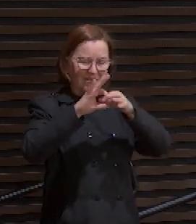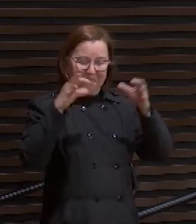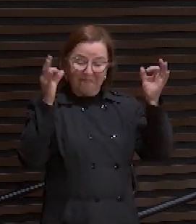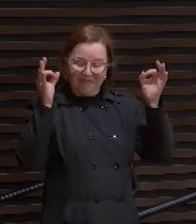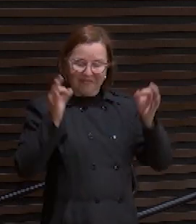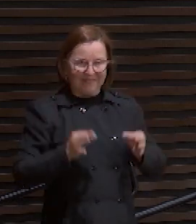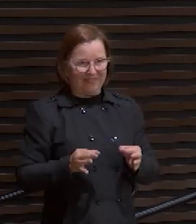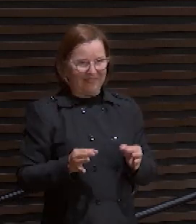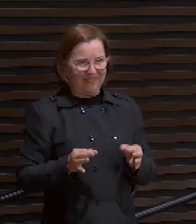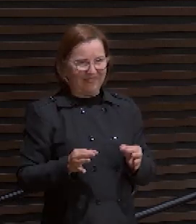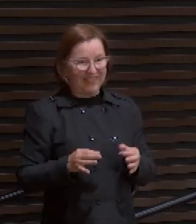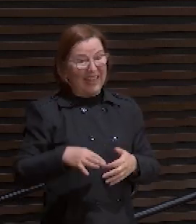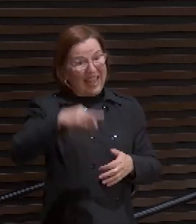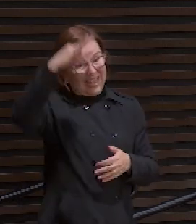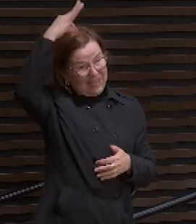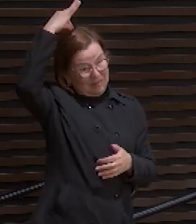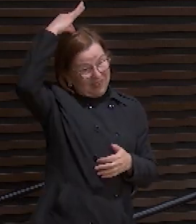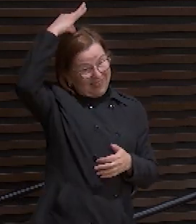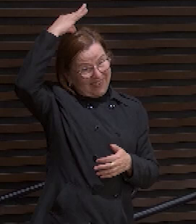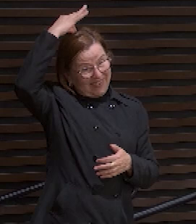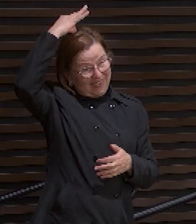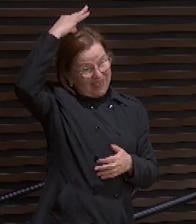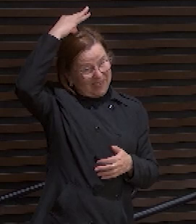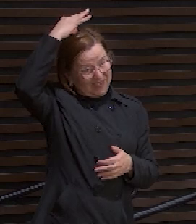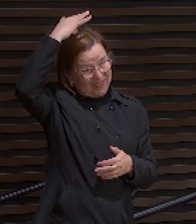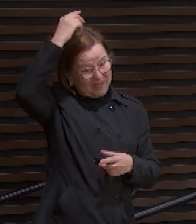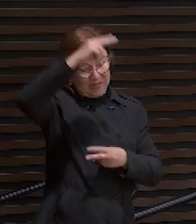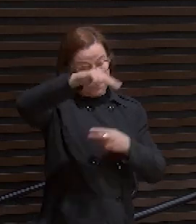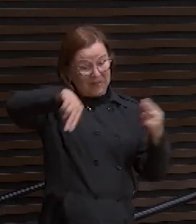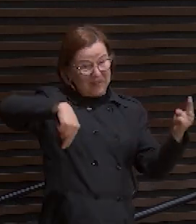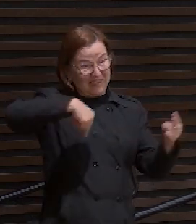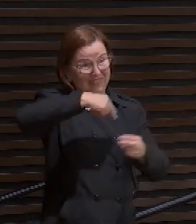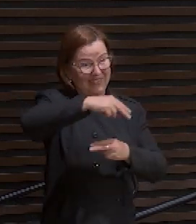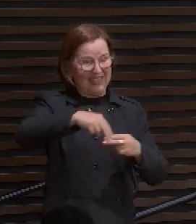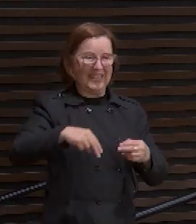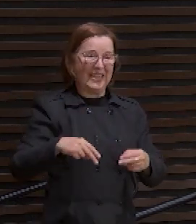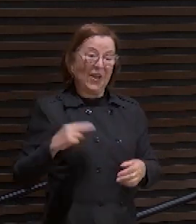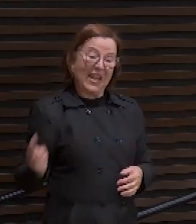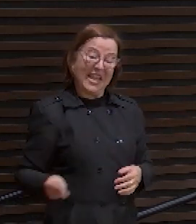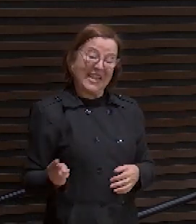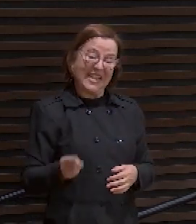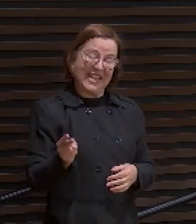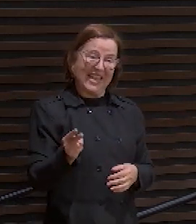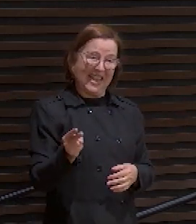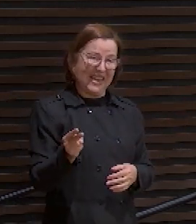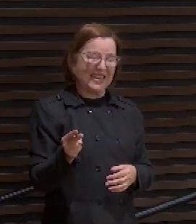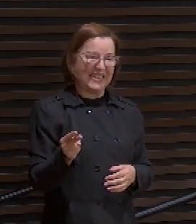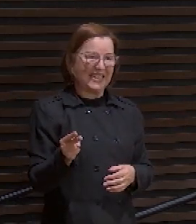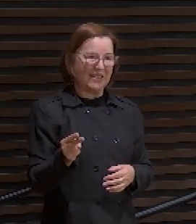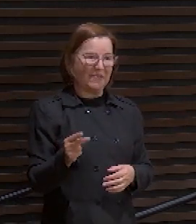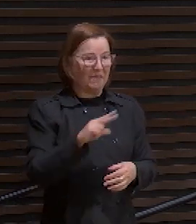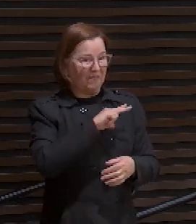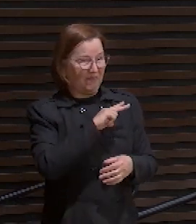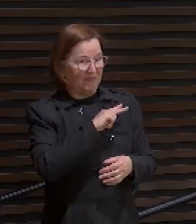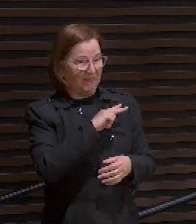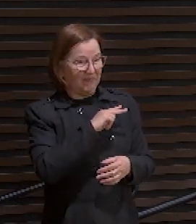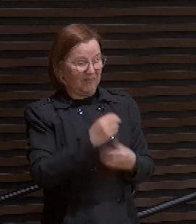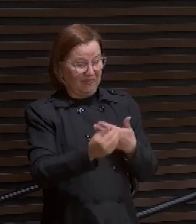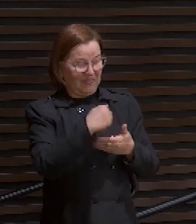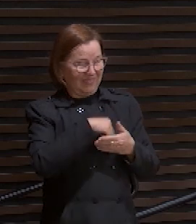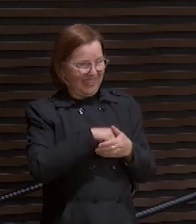absoluta, espiritual, universal, eterna, individual e